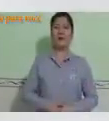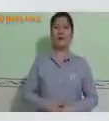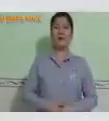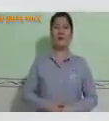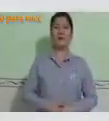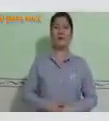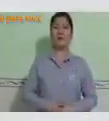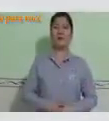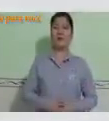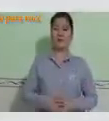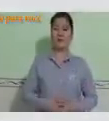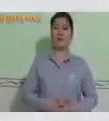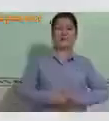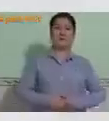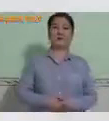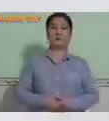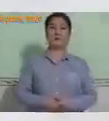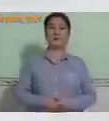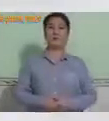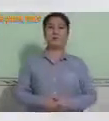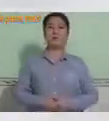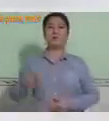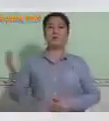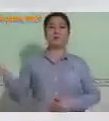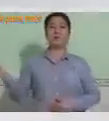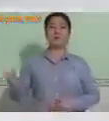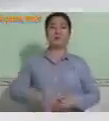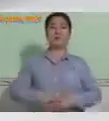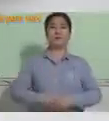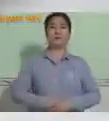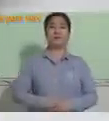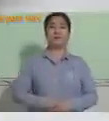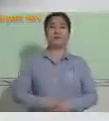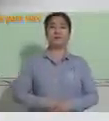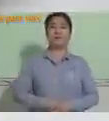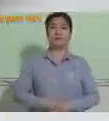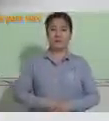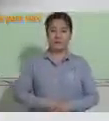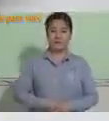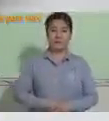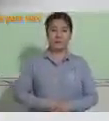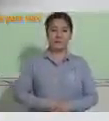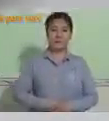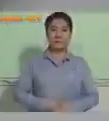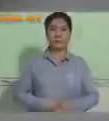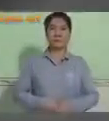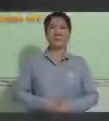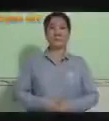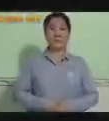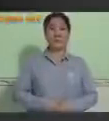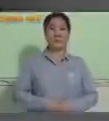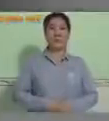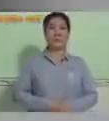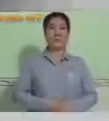Além disso, vírgula, devem-se evitar alimentos ricos em açúcar e simples, vírgula, como bolos, vírgula, biscoitos e chocolate, vírgula, e optar